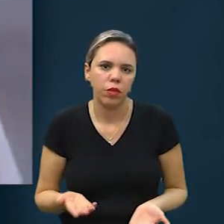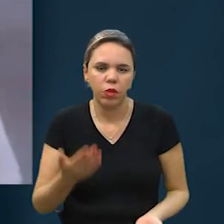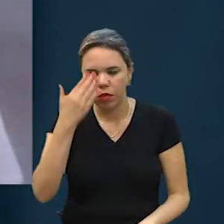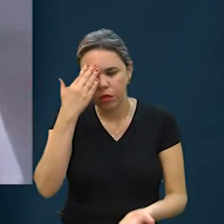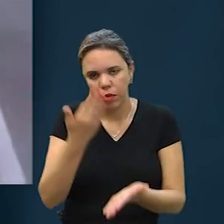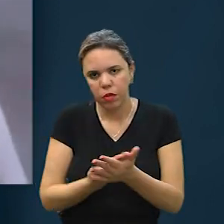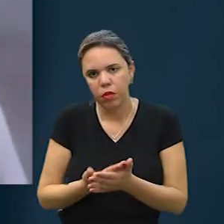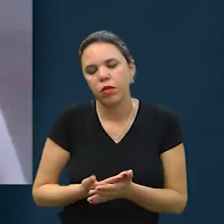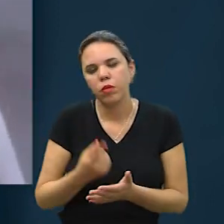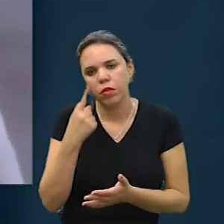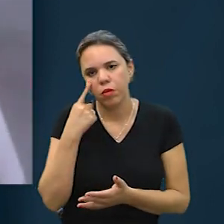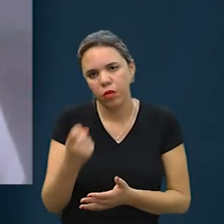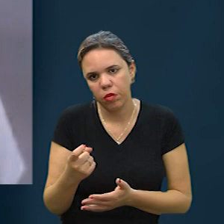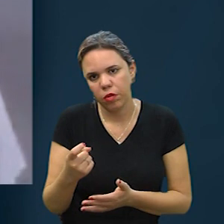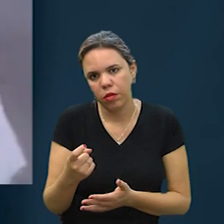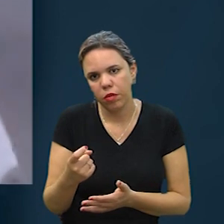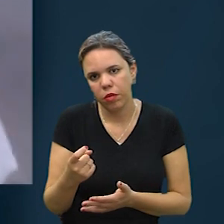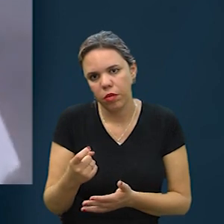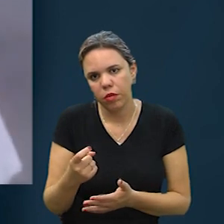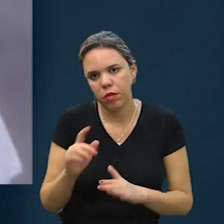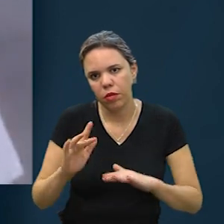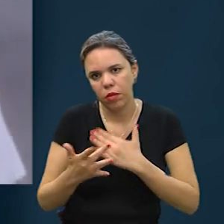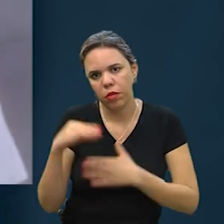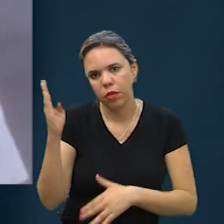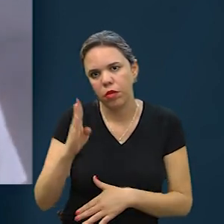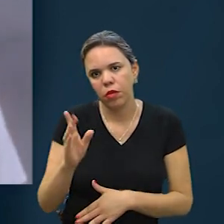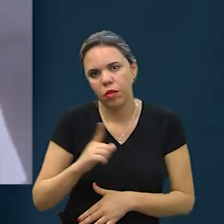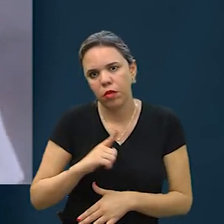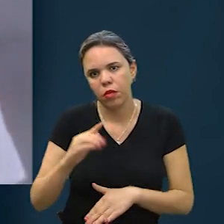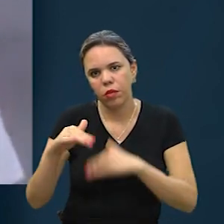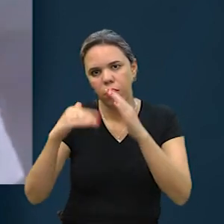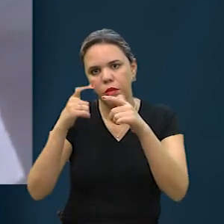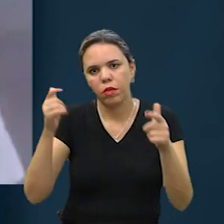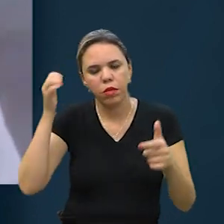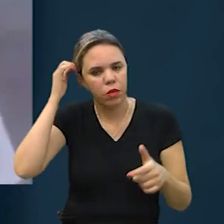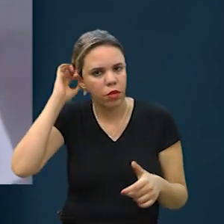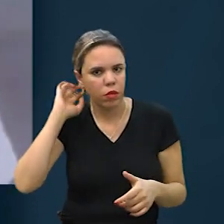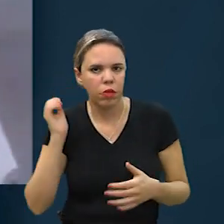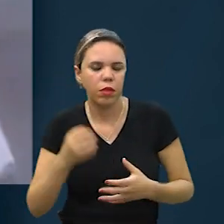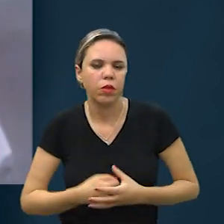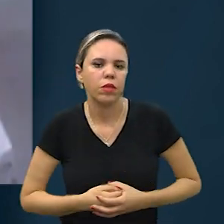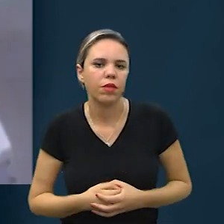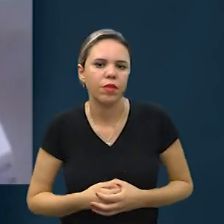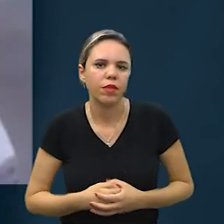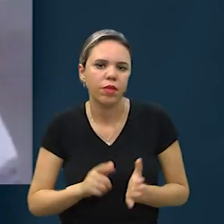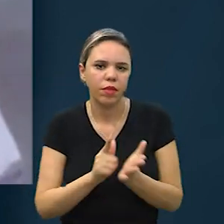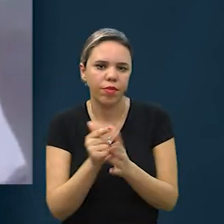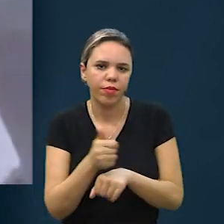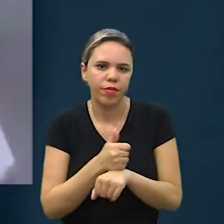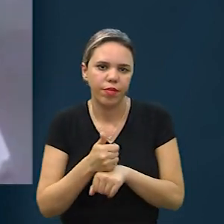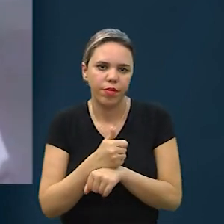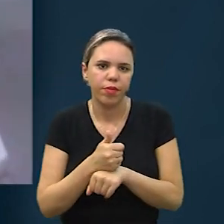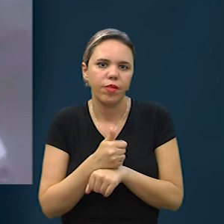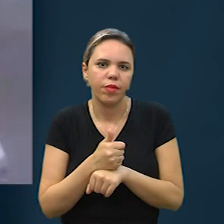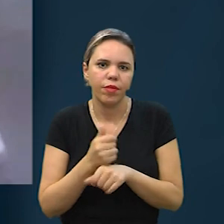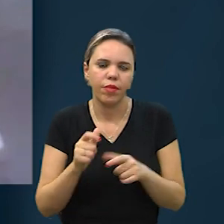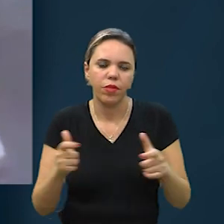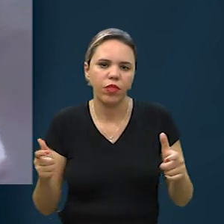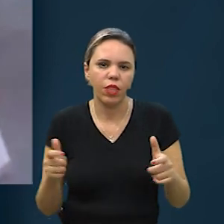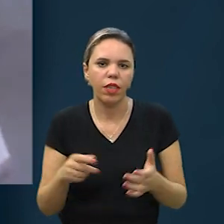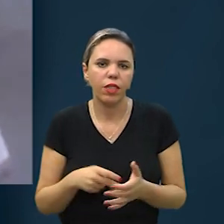eu creio, assim, está muito interessante. Na mídia brasileira já houve um avanço, no meu olhar, né? Os jornalistas já ocupam